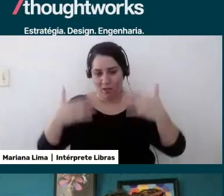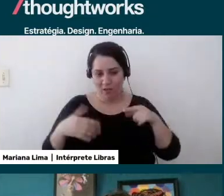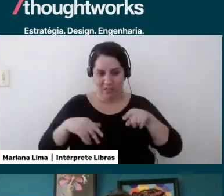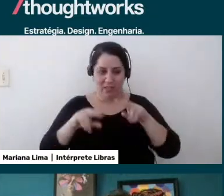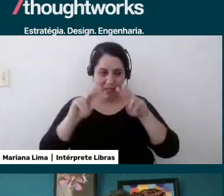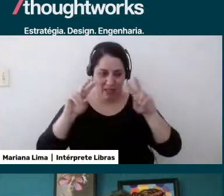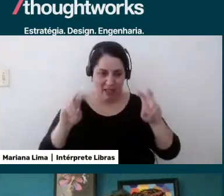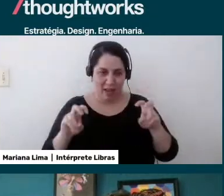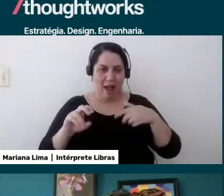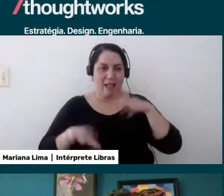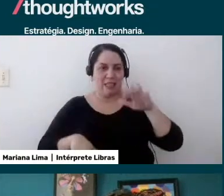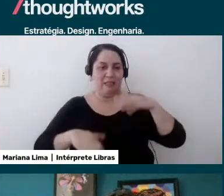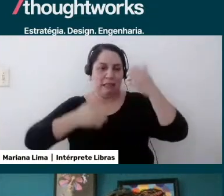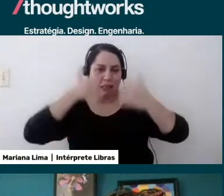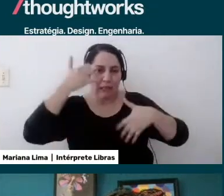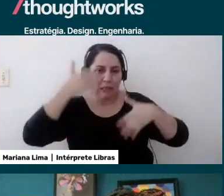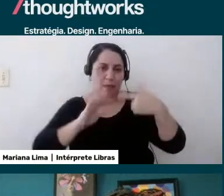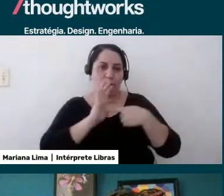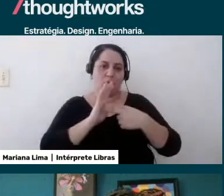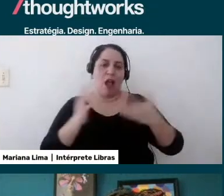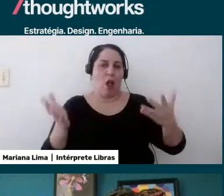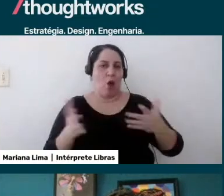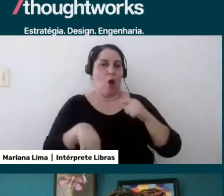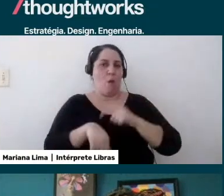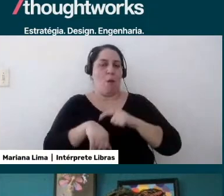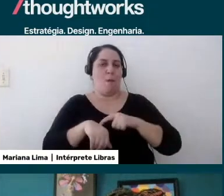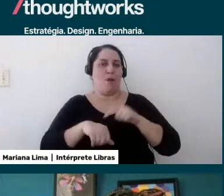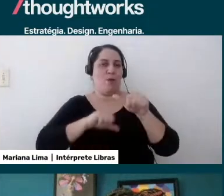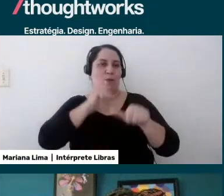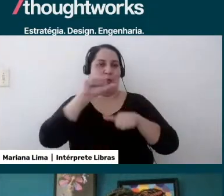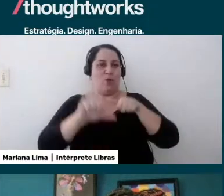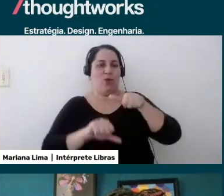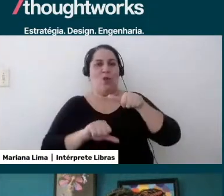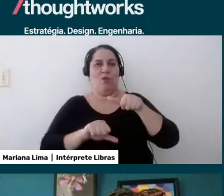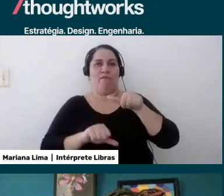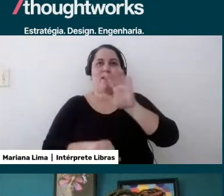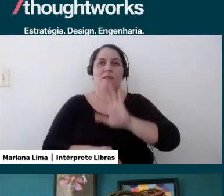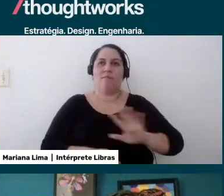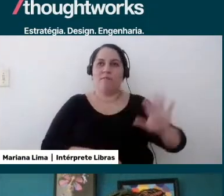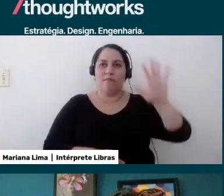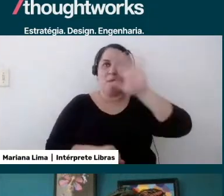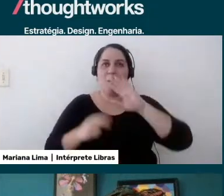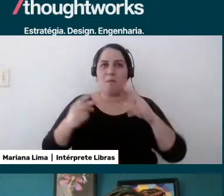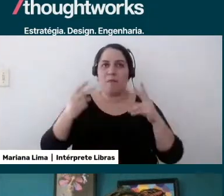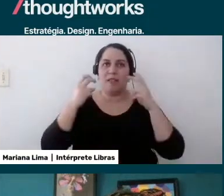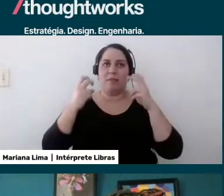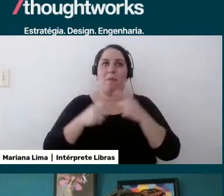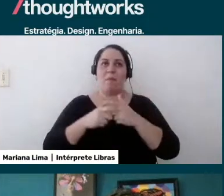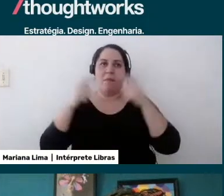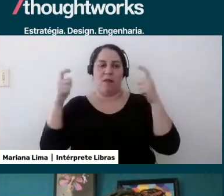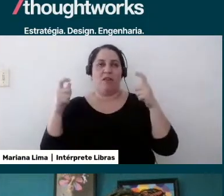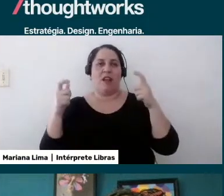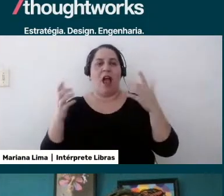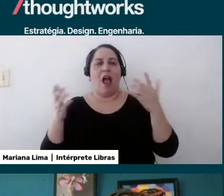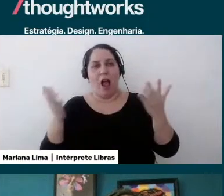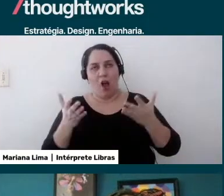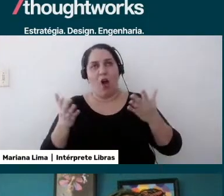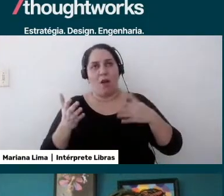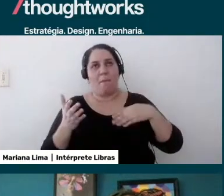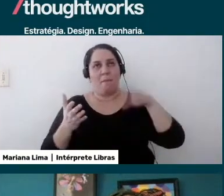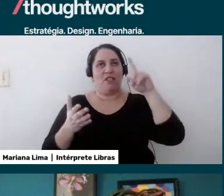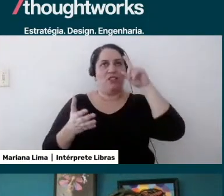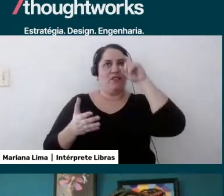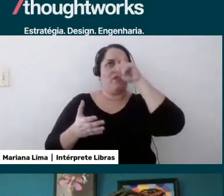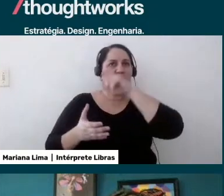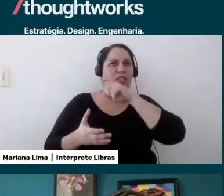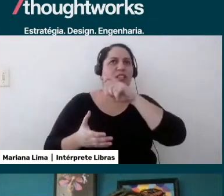algumas pessoas, eu acho que o cenário já é muito mais favorável, assim, né? A gente já tem, já é muito mais difícil e raro, ainda bem, a gente